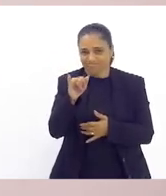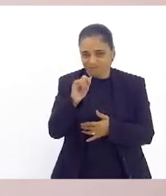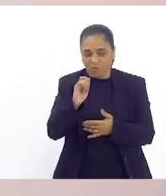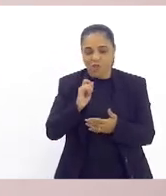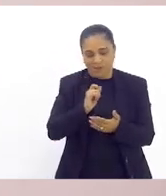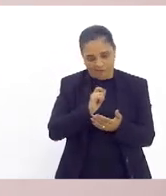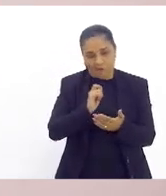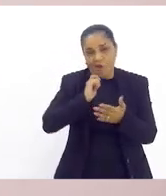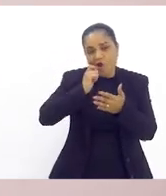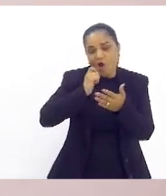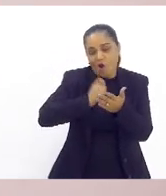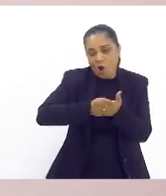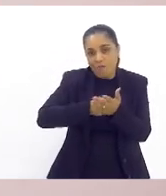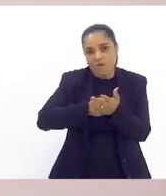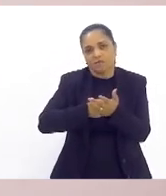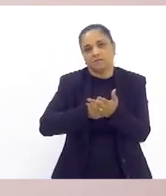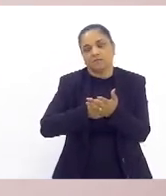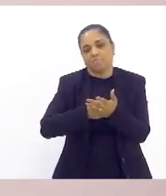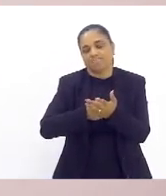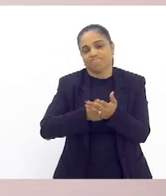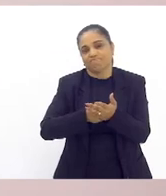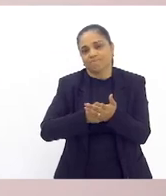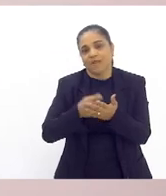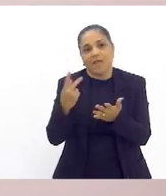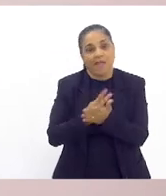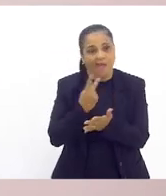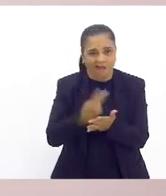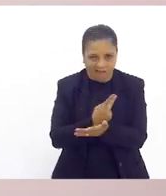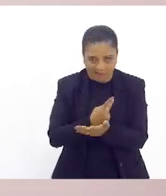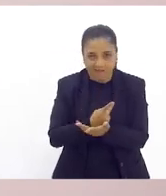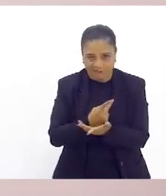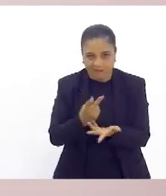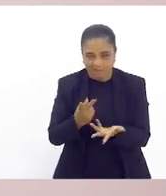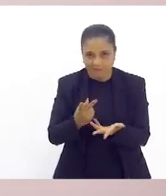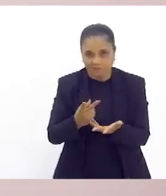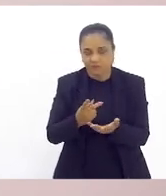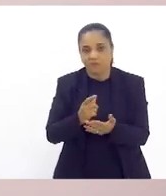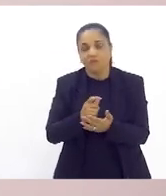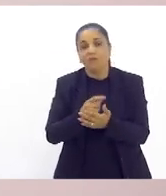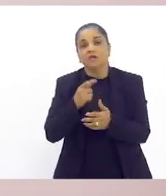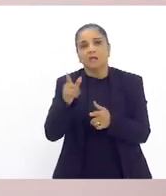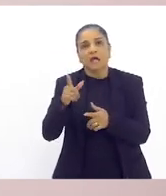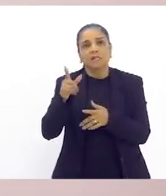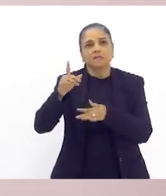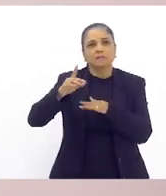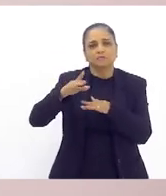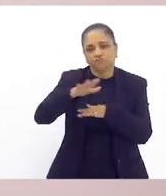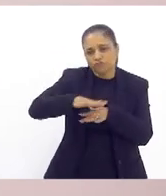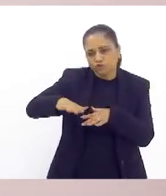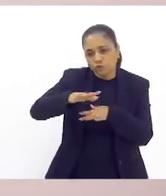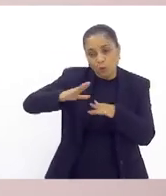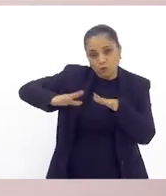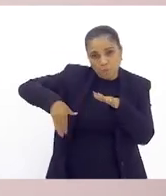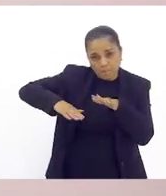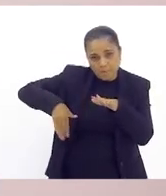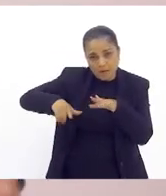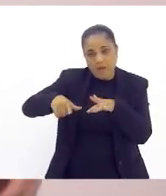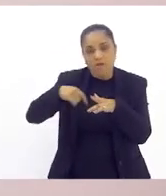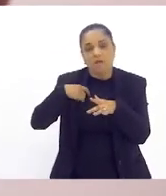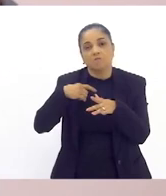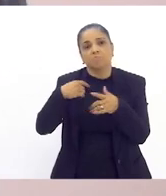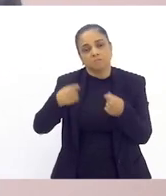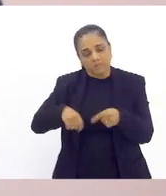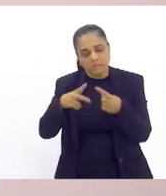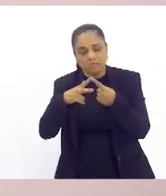nós temos é região Praiana aonde precisamos fazer a manutenção recorrentemente